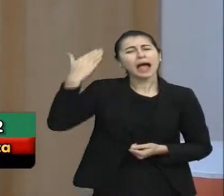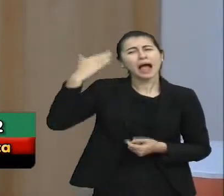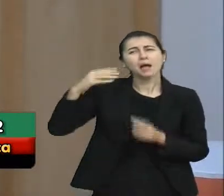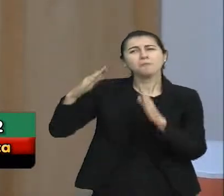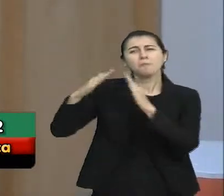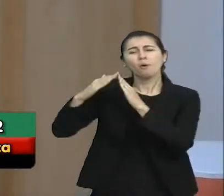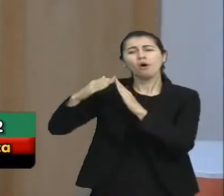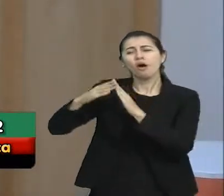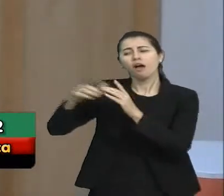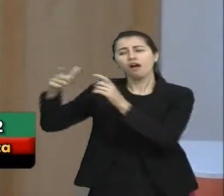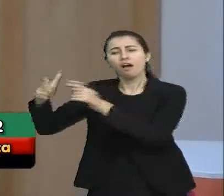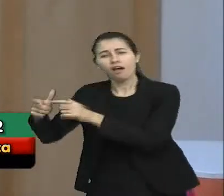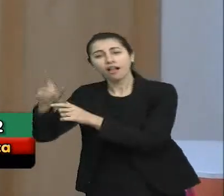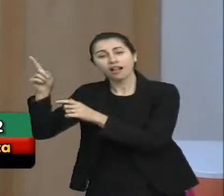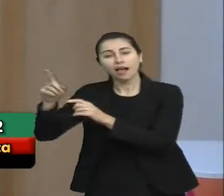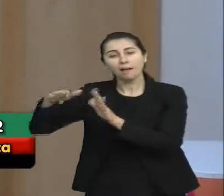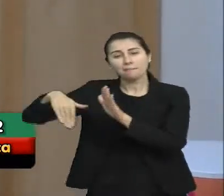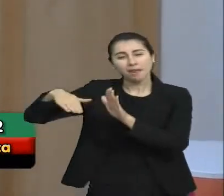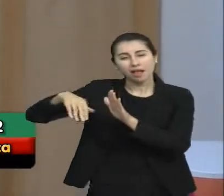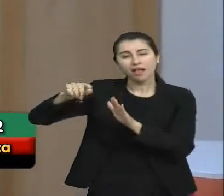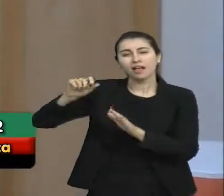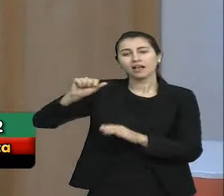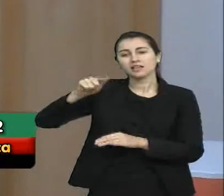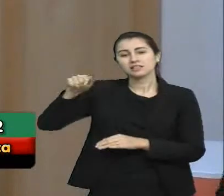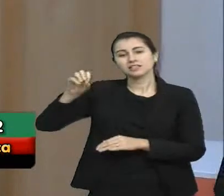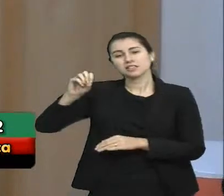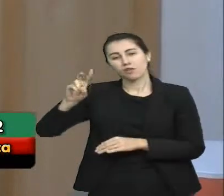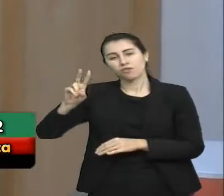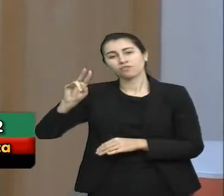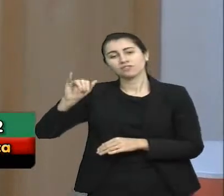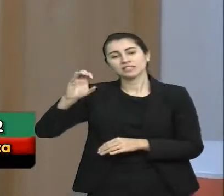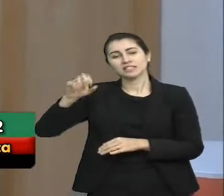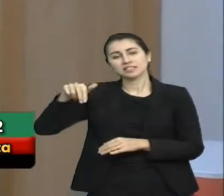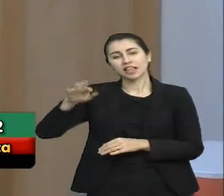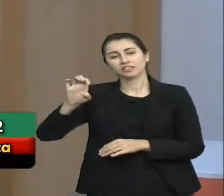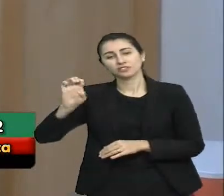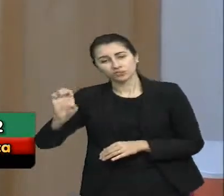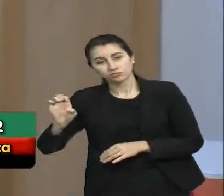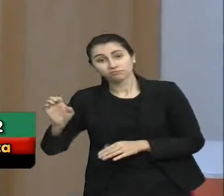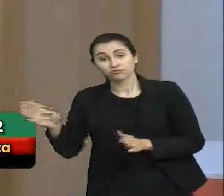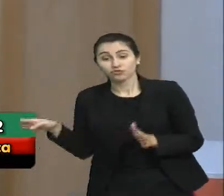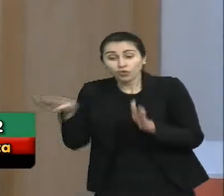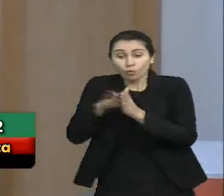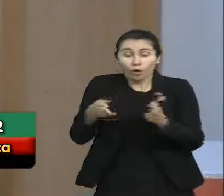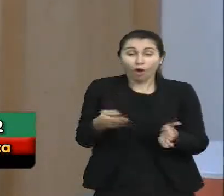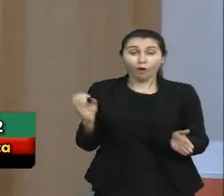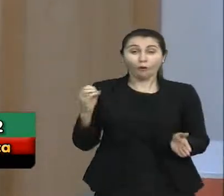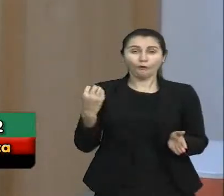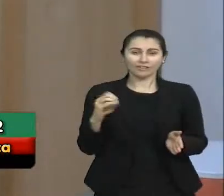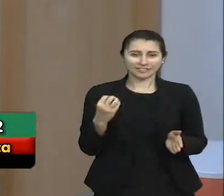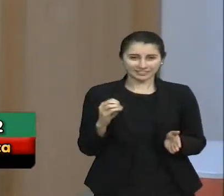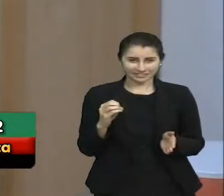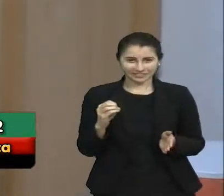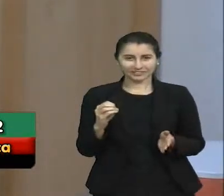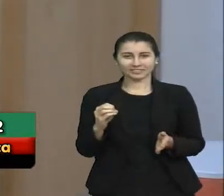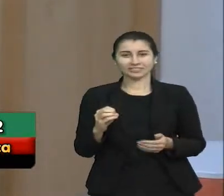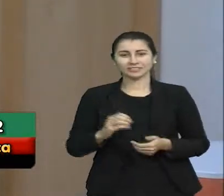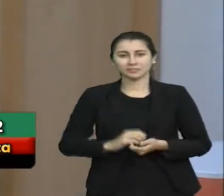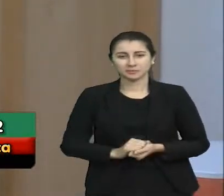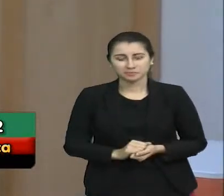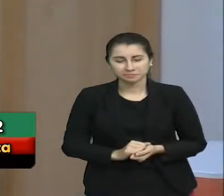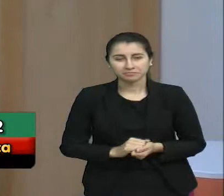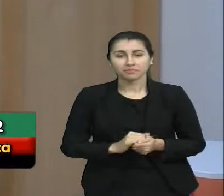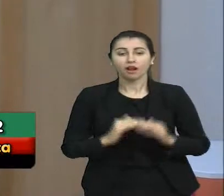Osasco. Fiz aos 4 anos de idade que fui iniciada na casa de Babalorixá Samuel